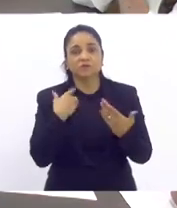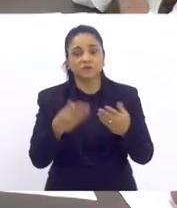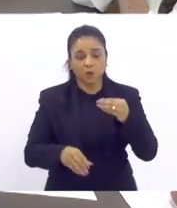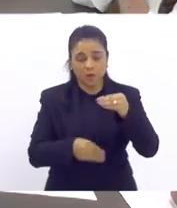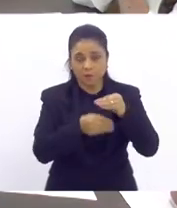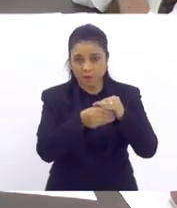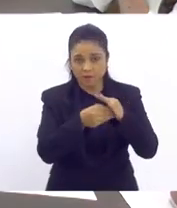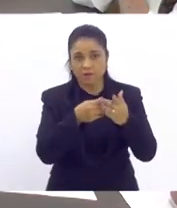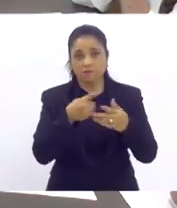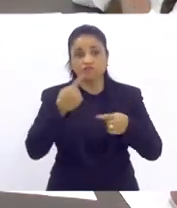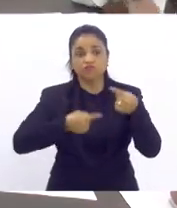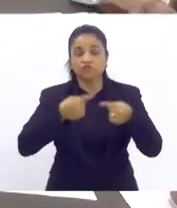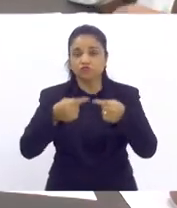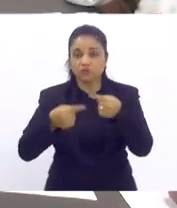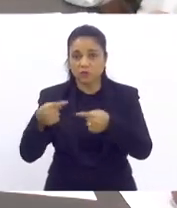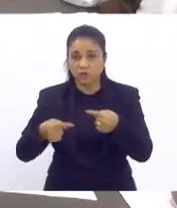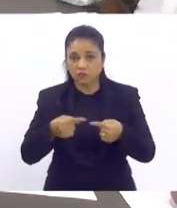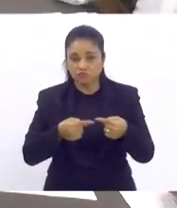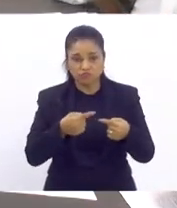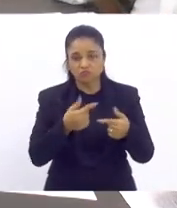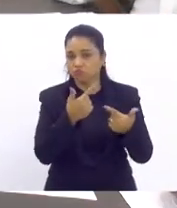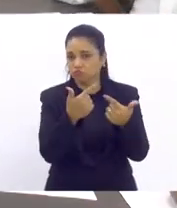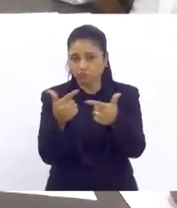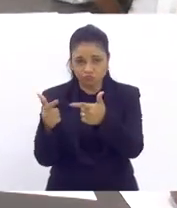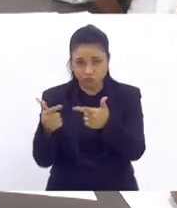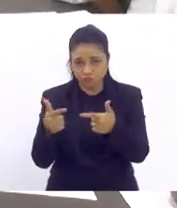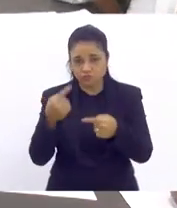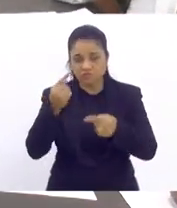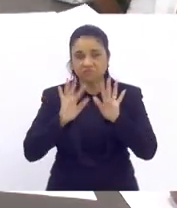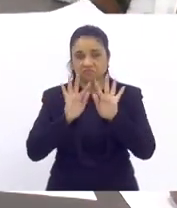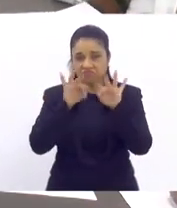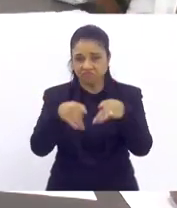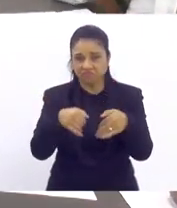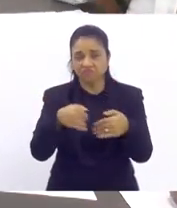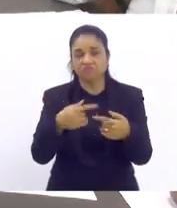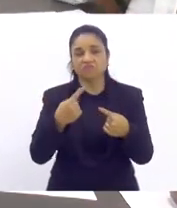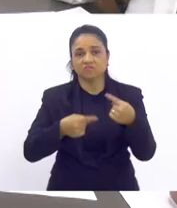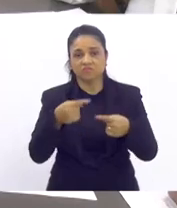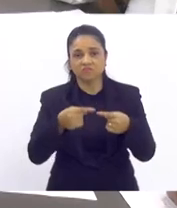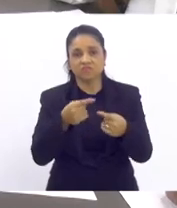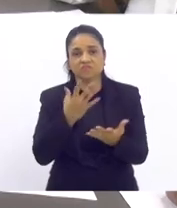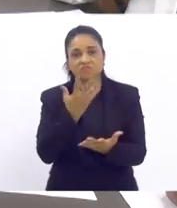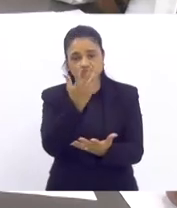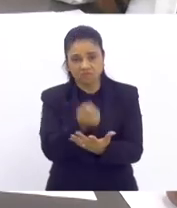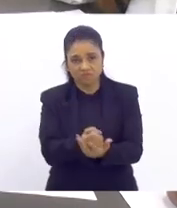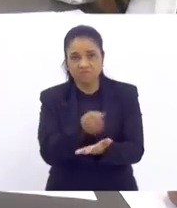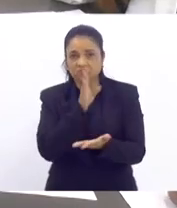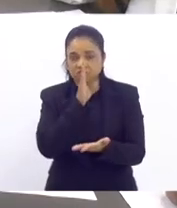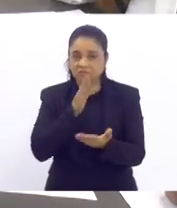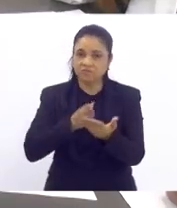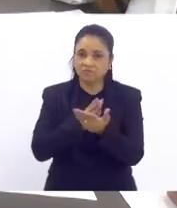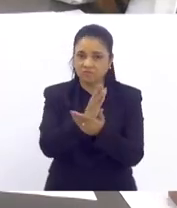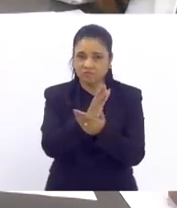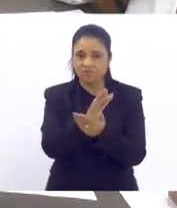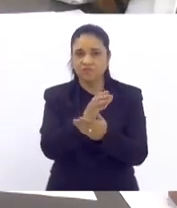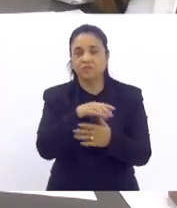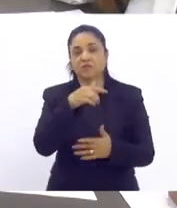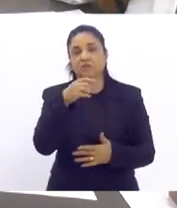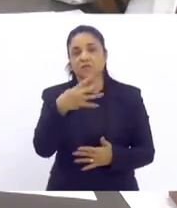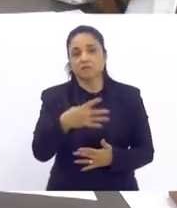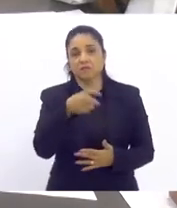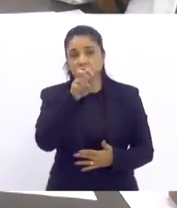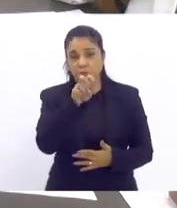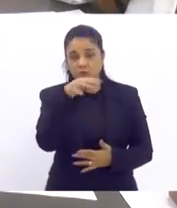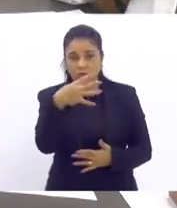em discussão não havendo Quem Queira discutir encerrar a discussão em votação senhores que a prova permissão Como estão aprovado 54